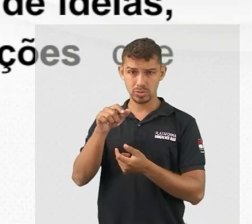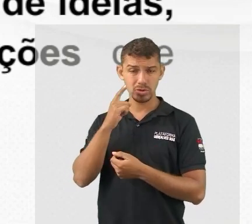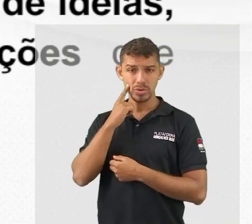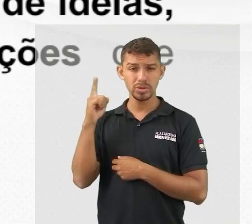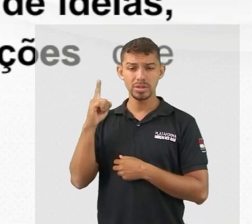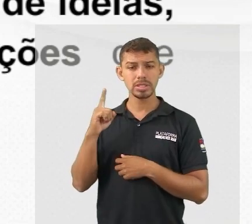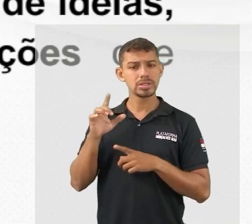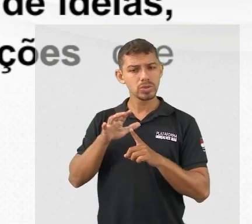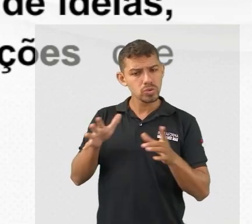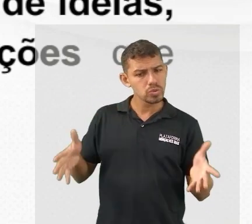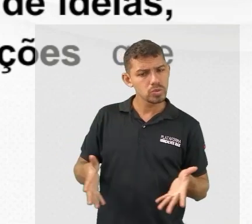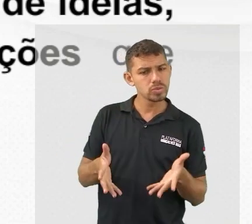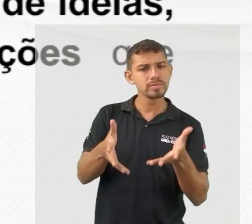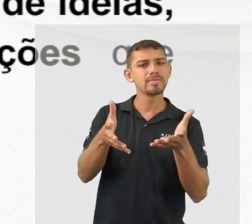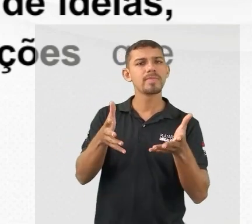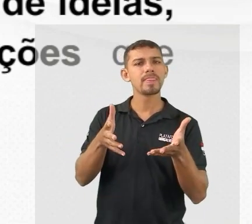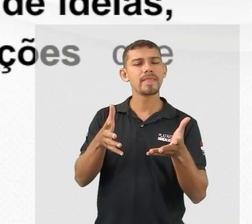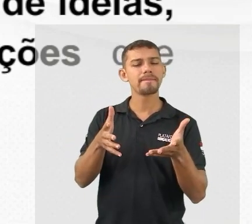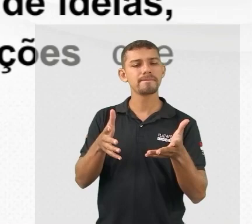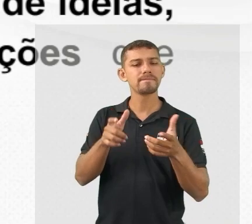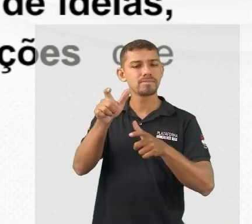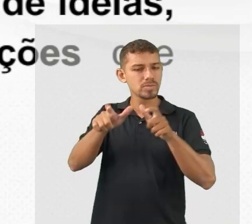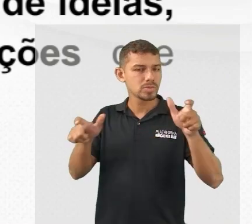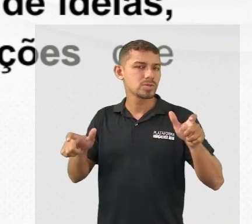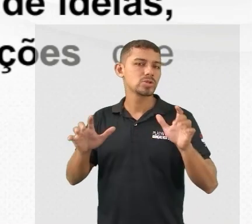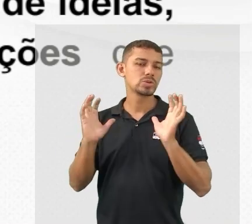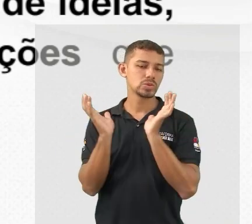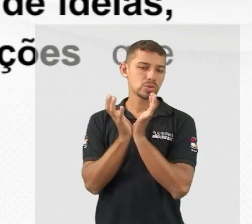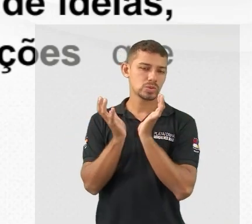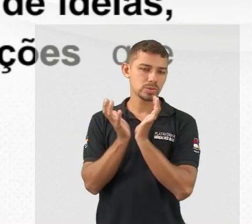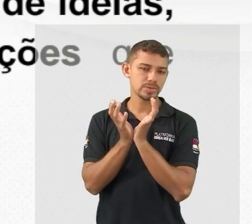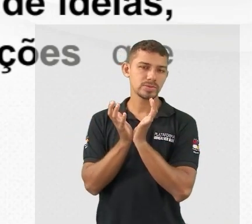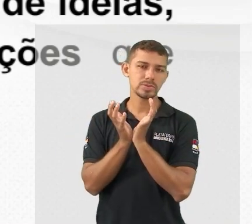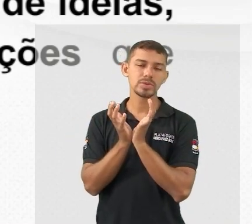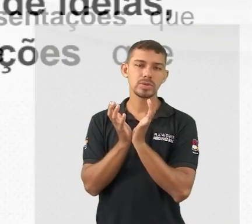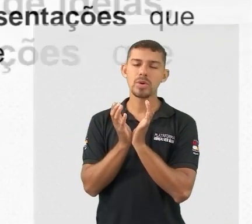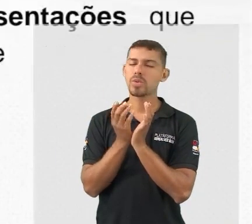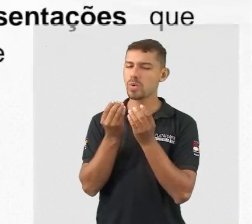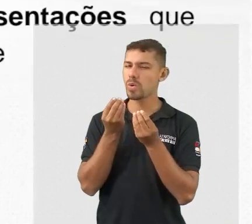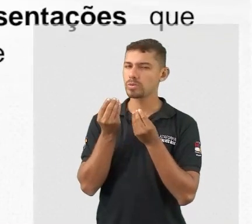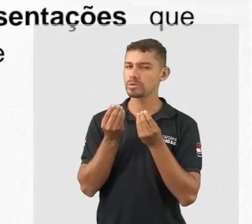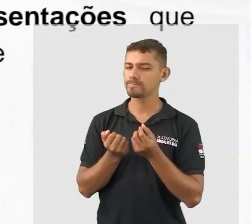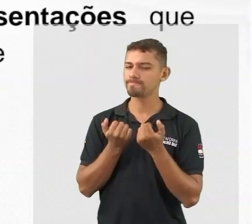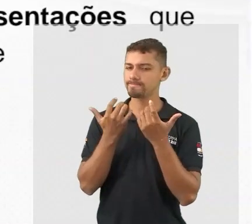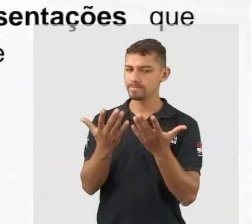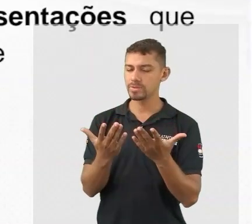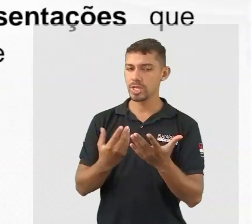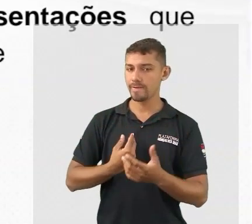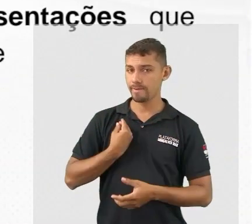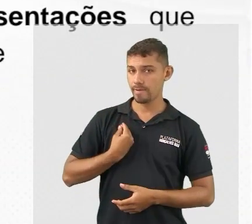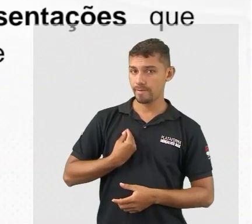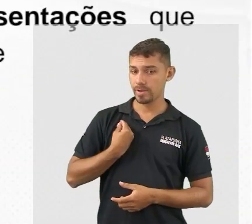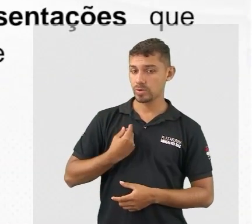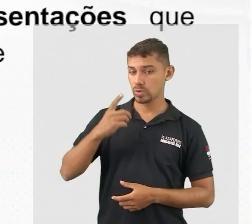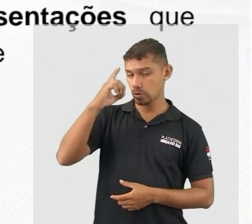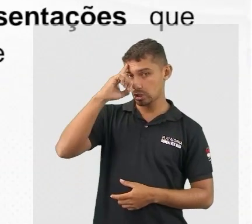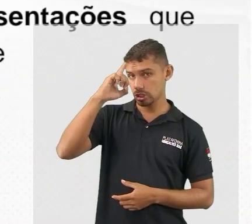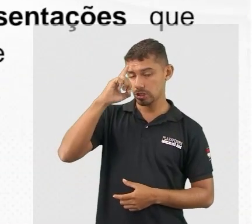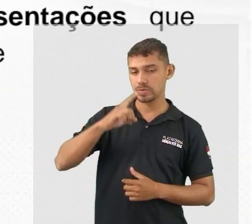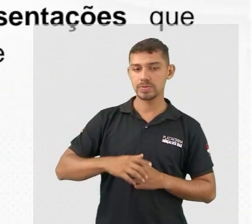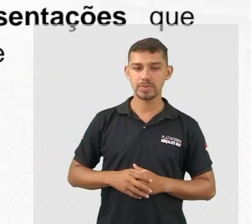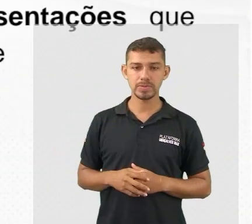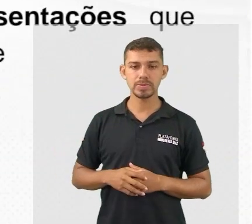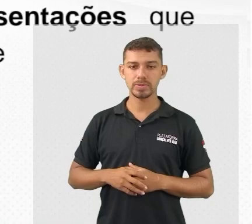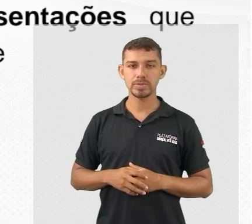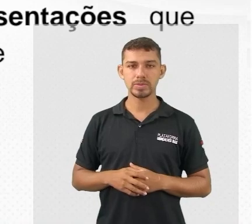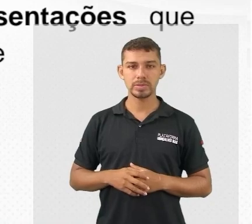Que orientam os indivíduos e os grupos na forma como esses estão vivendo no cotidiano, tá?